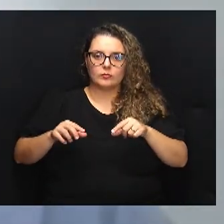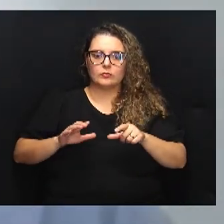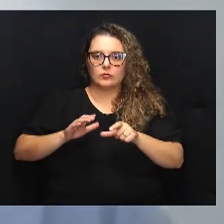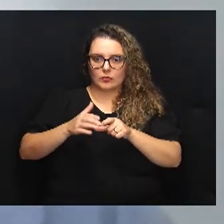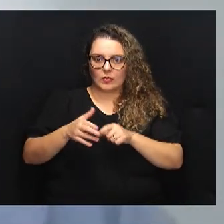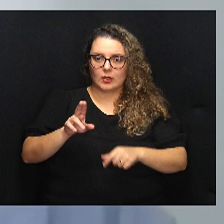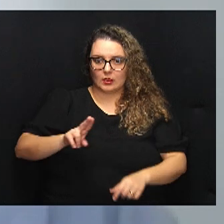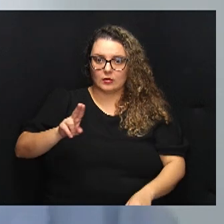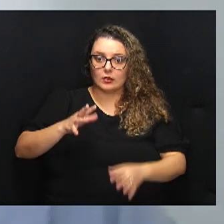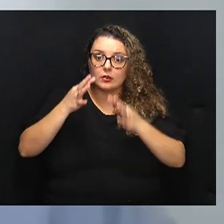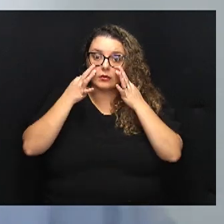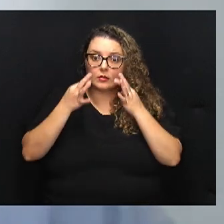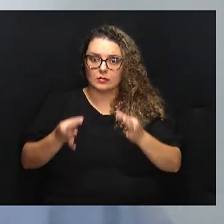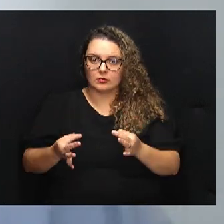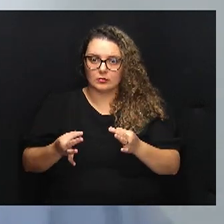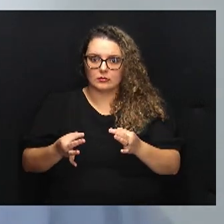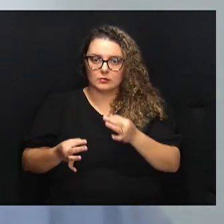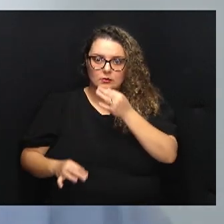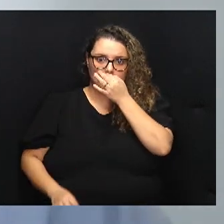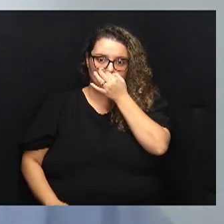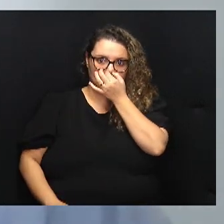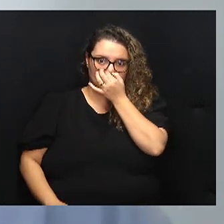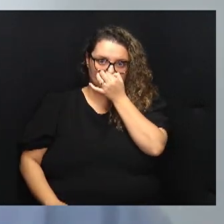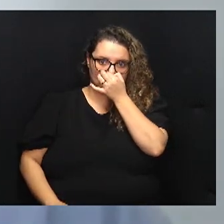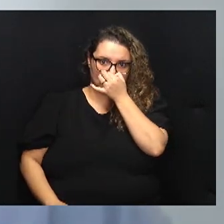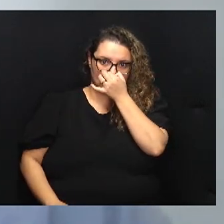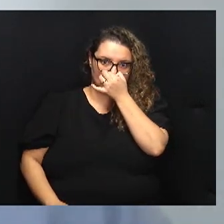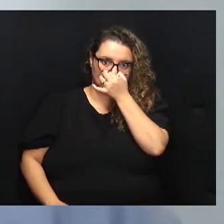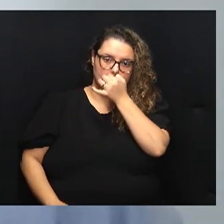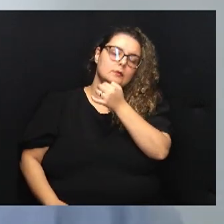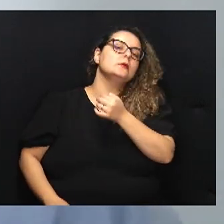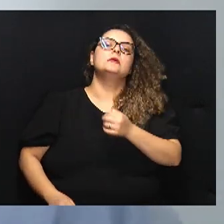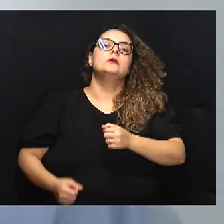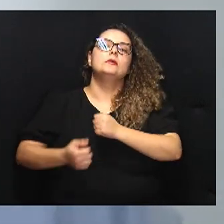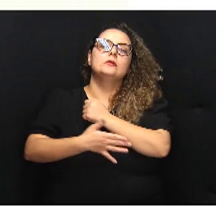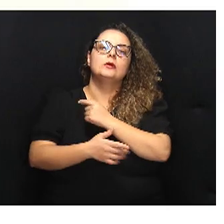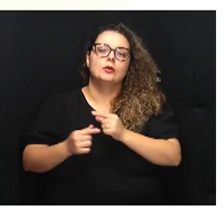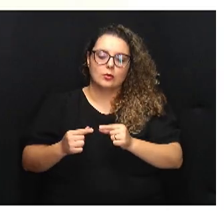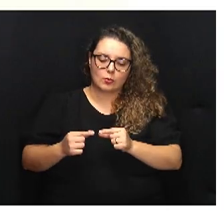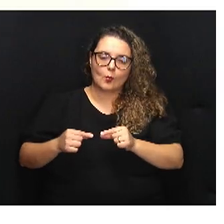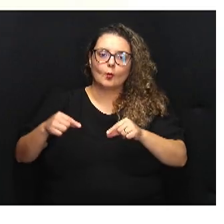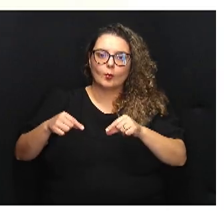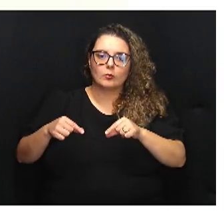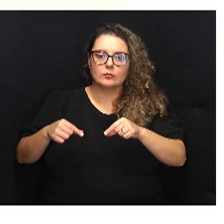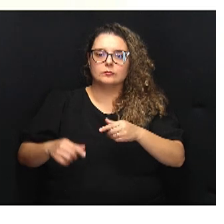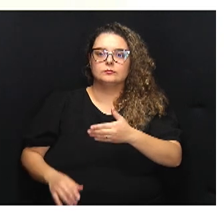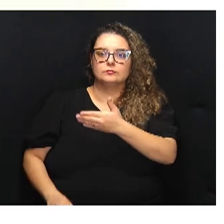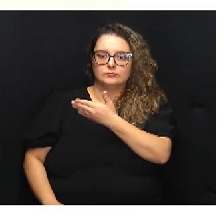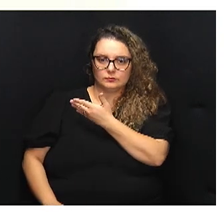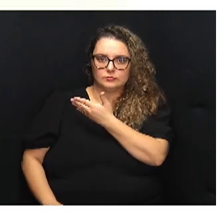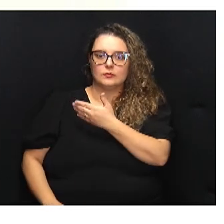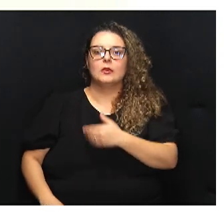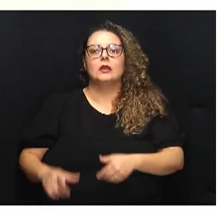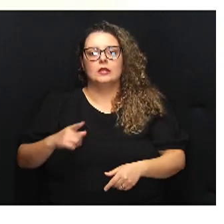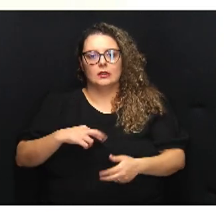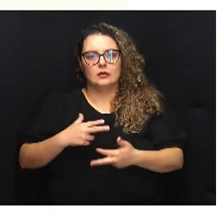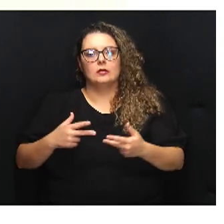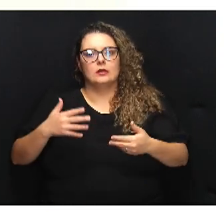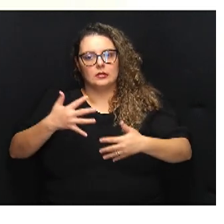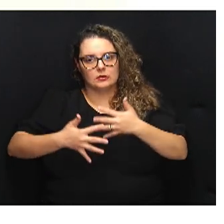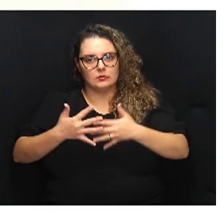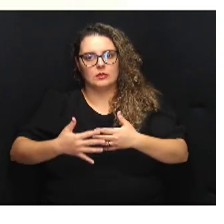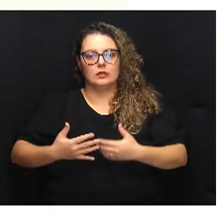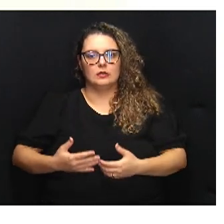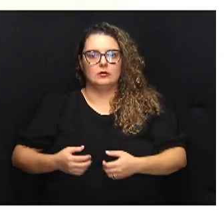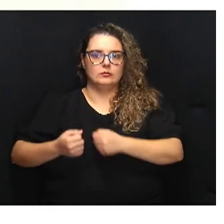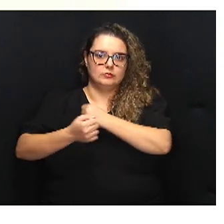utiliza de atenção é se as fezes estão em fita, significa que tem algo dificultando a passagem das fezes ali, e algumas vezes